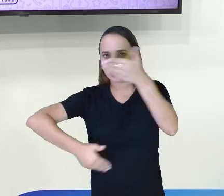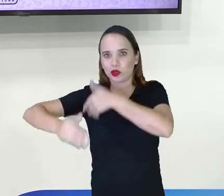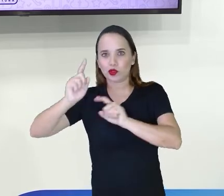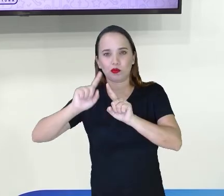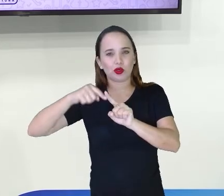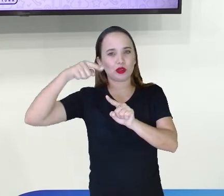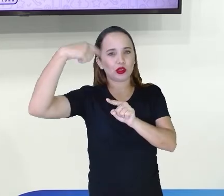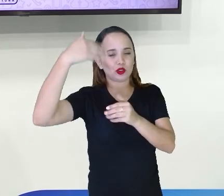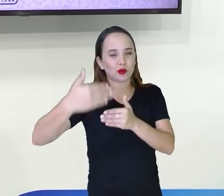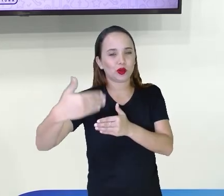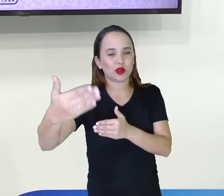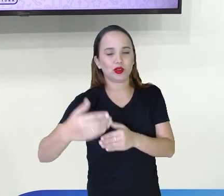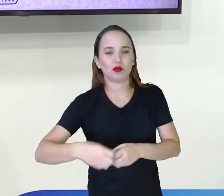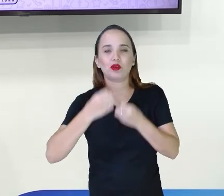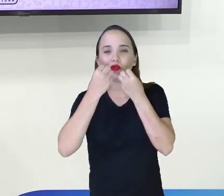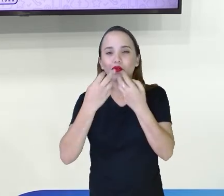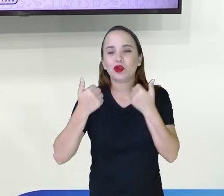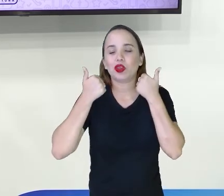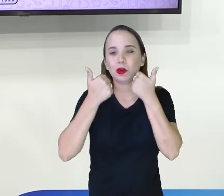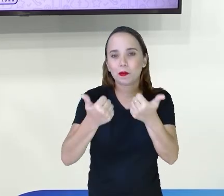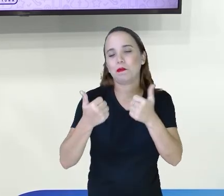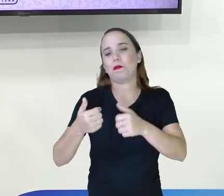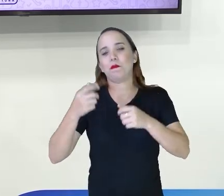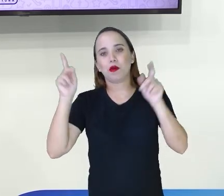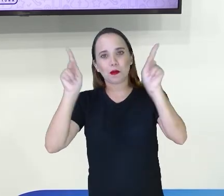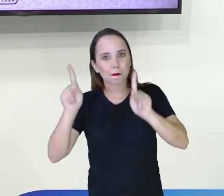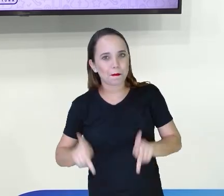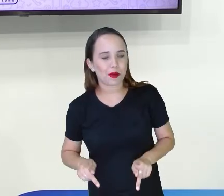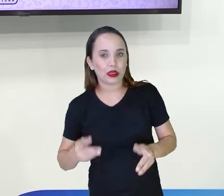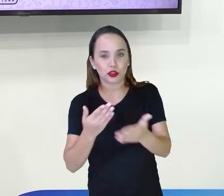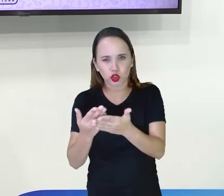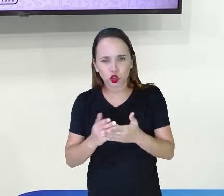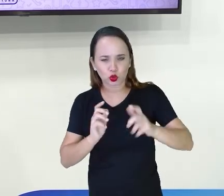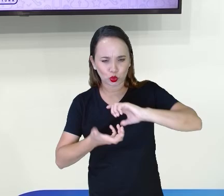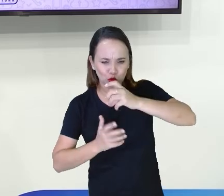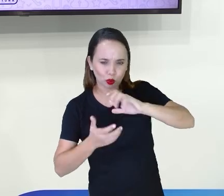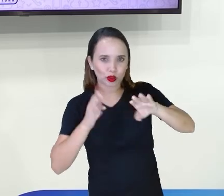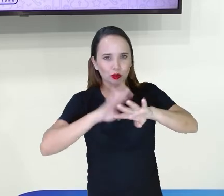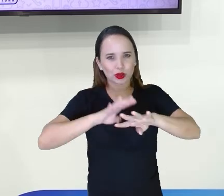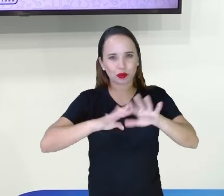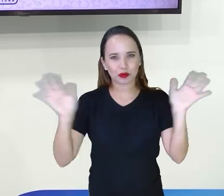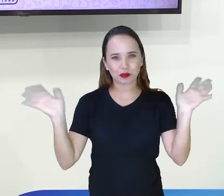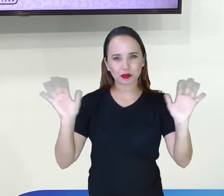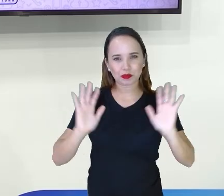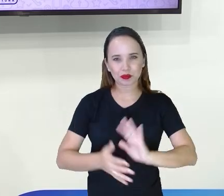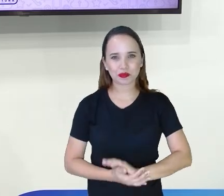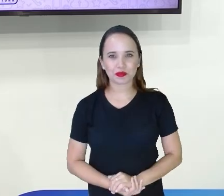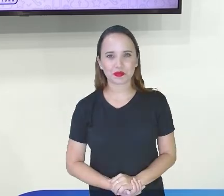Fiquem bem, fiquem em paz, estudem geometria, estudem matemática. Tchau, tchau.